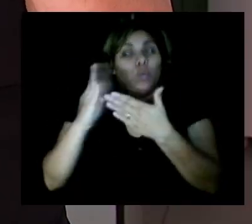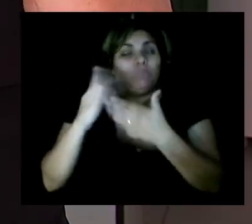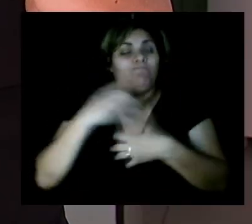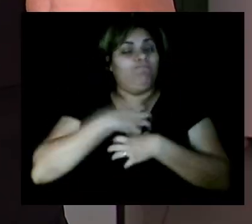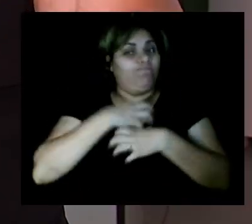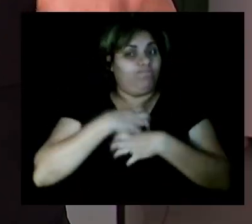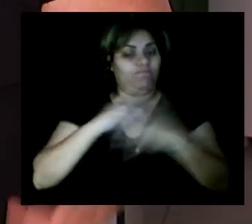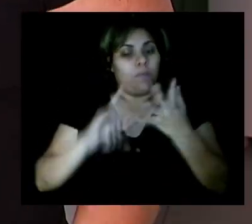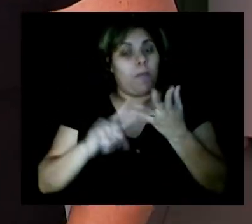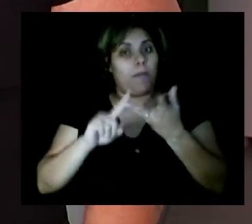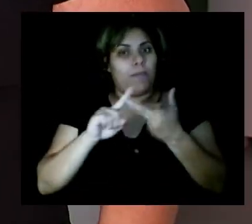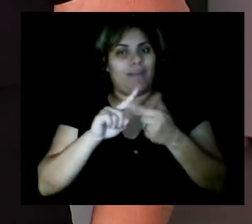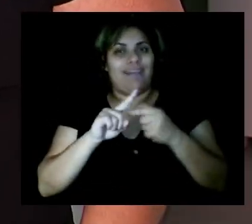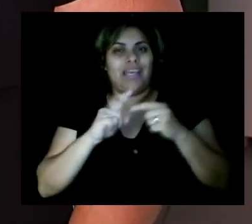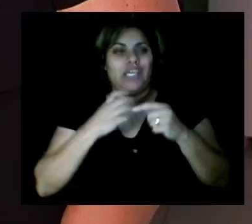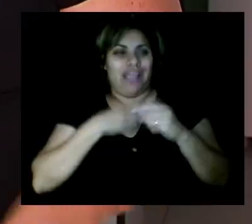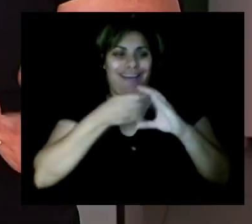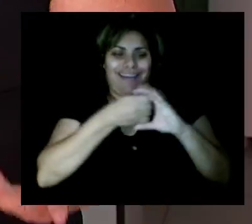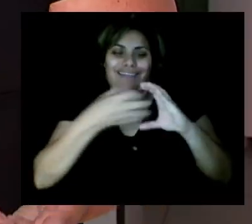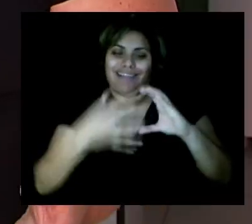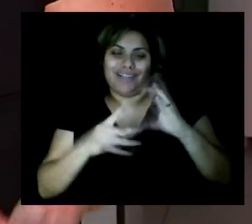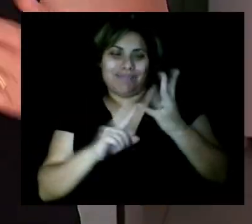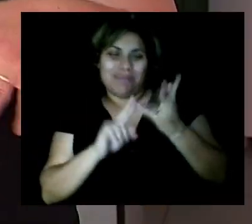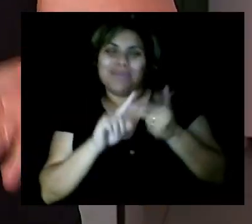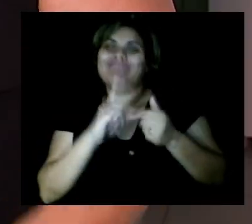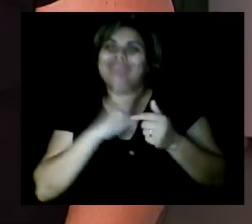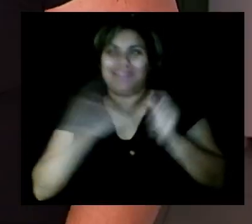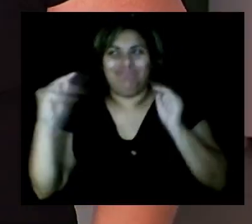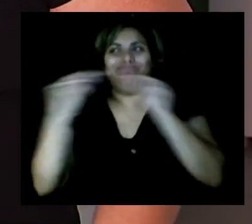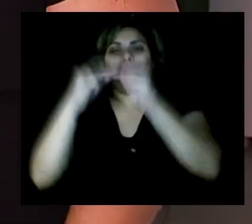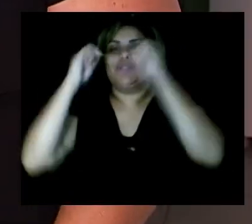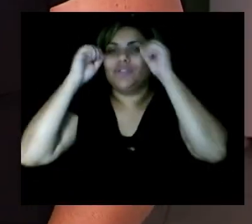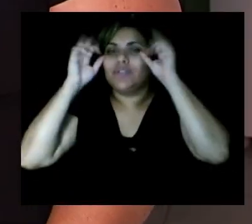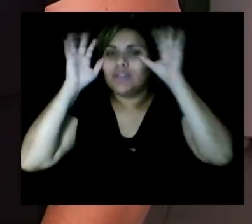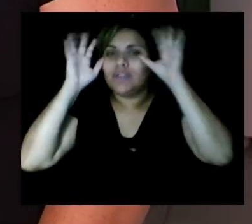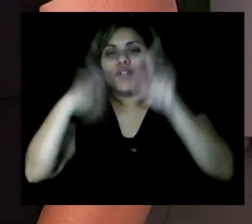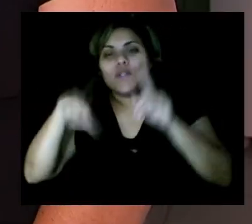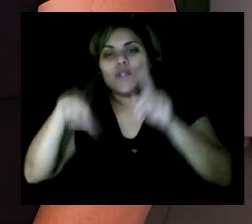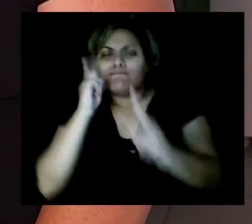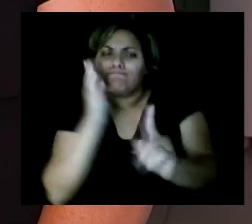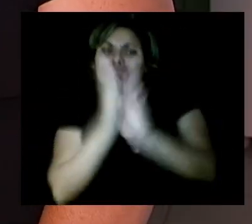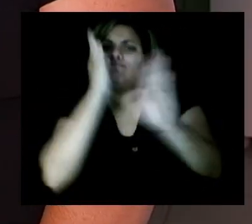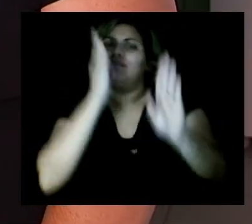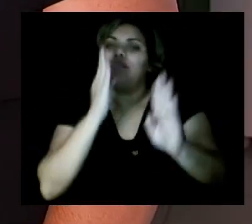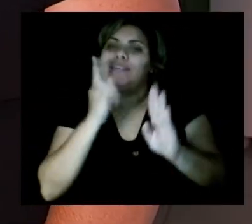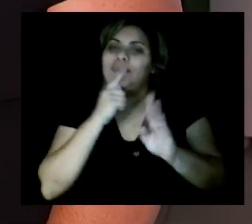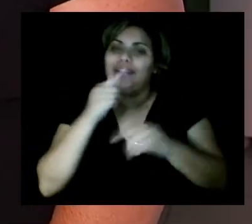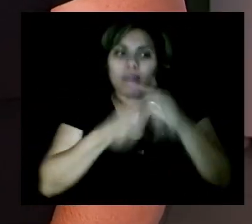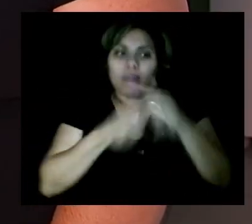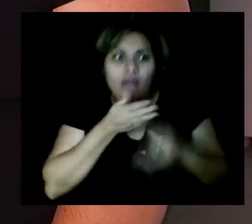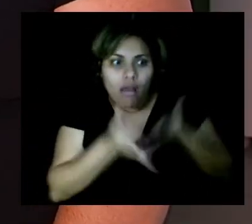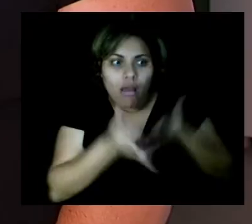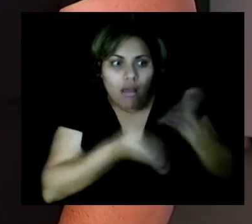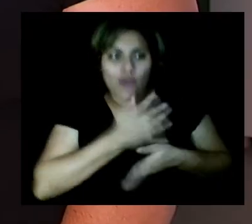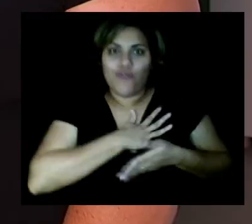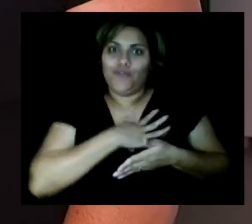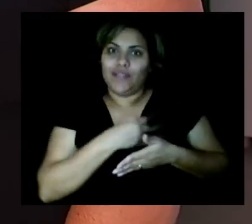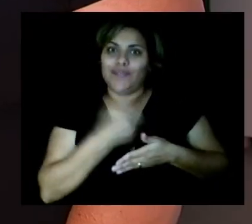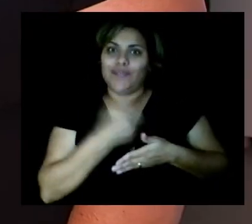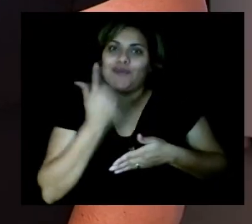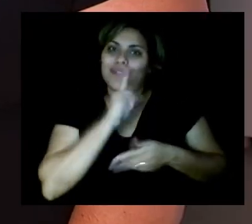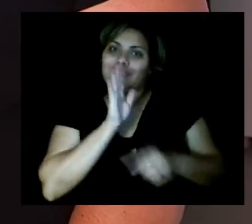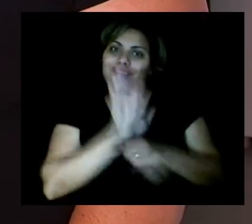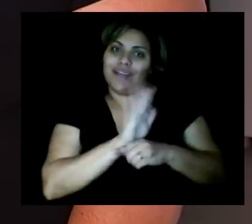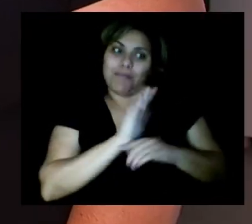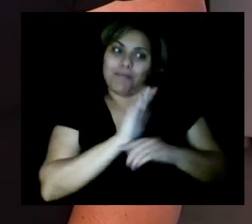aspectos, algumas características ele tem. E aí foi onde que a gente iniciou e começou a trabalhar com meu filho e a gente conseguiu tá dando essa evoluída no meu